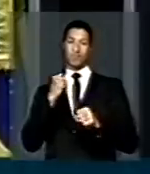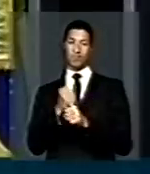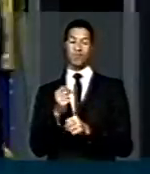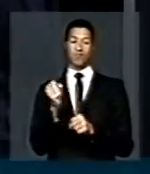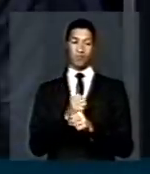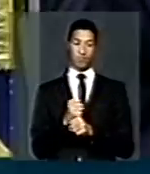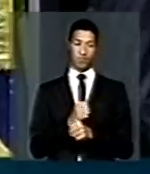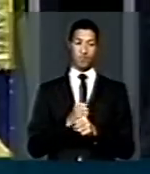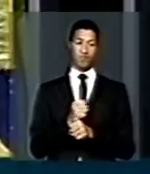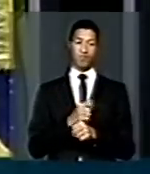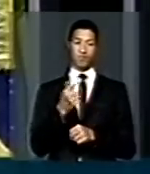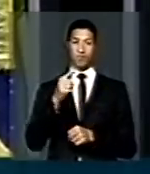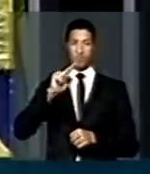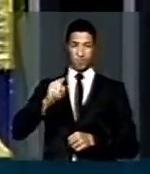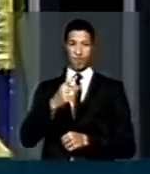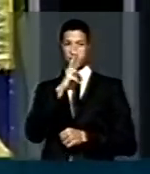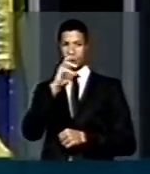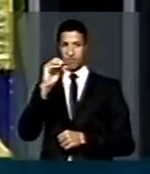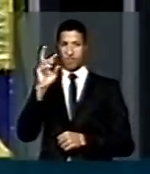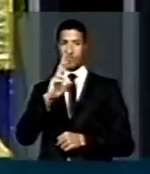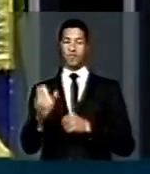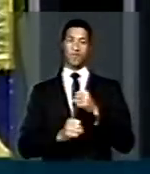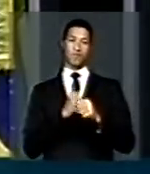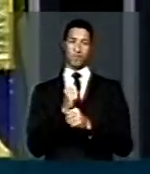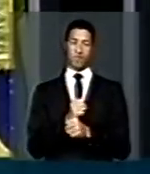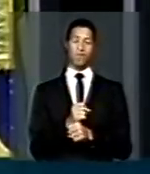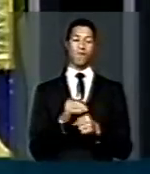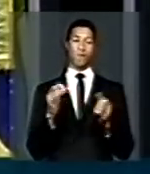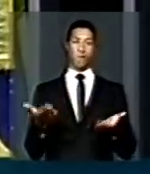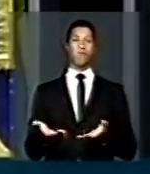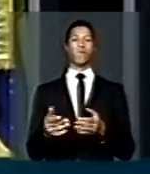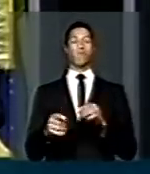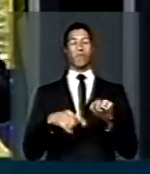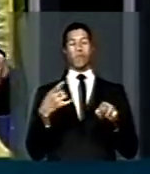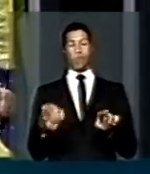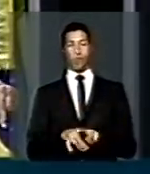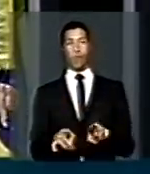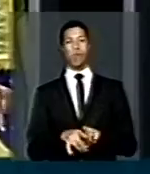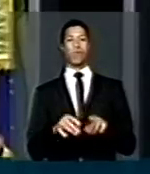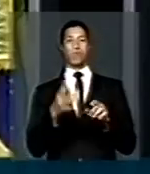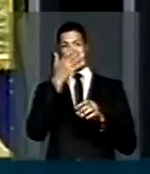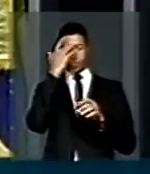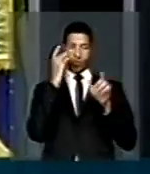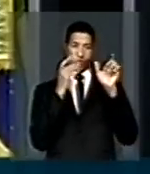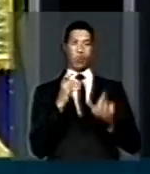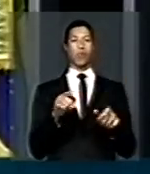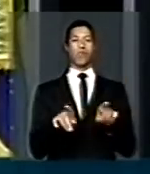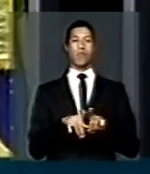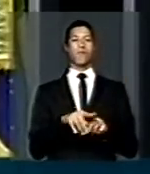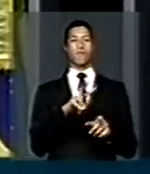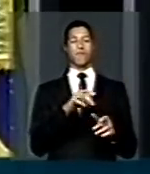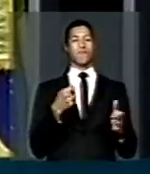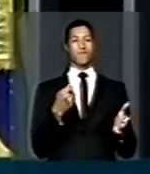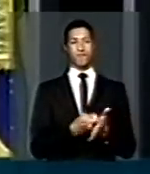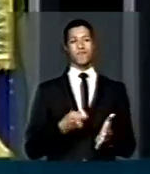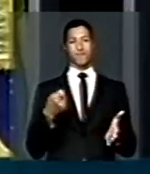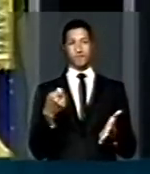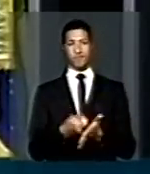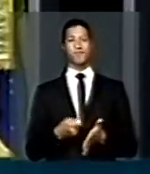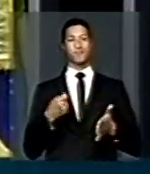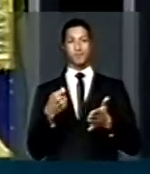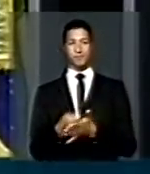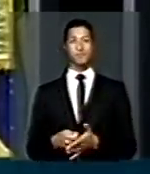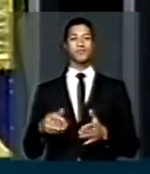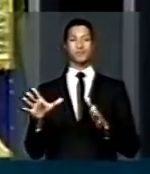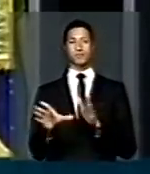disse Marcelo Almeida de 7500 parte o consumidor também tá sendo onerado com o custo